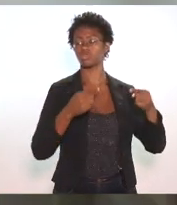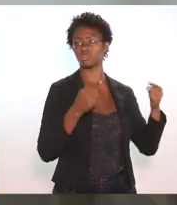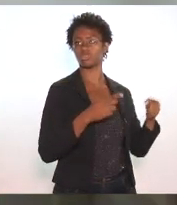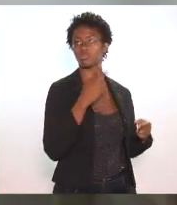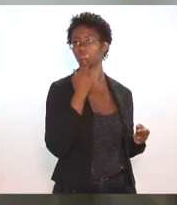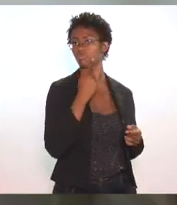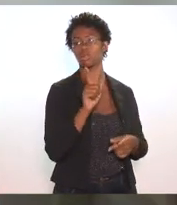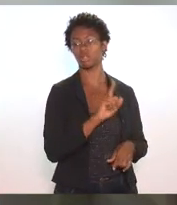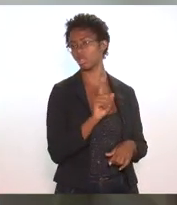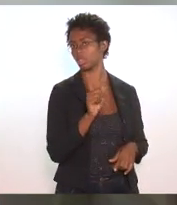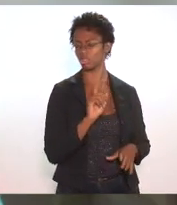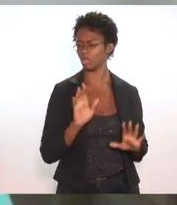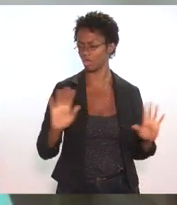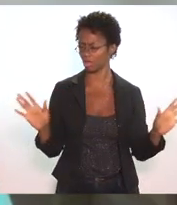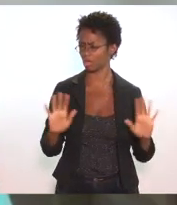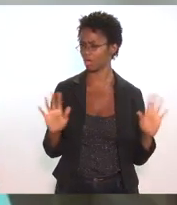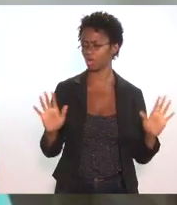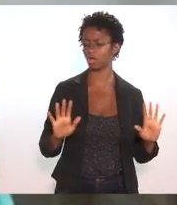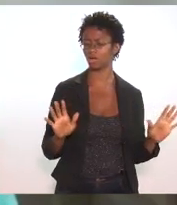de restrições